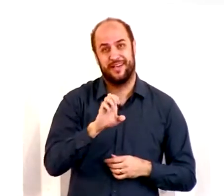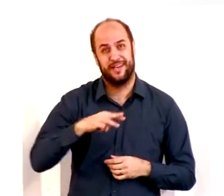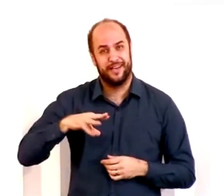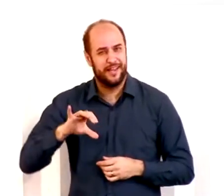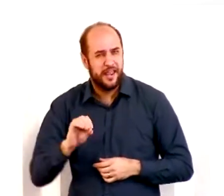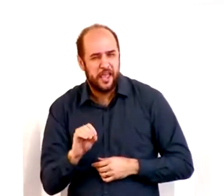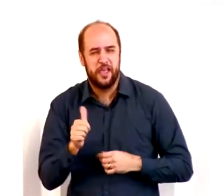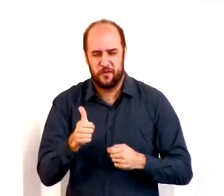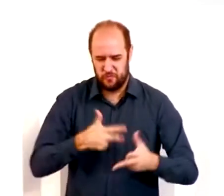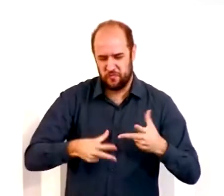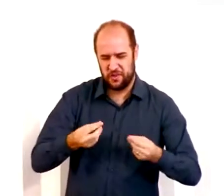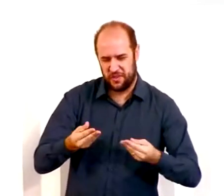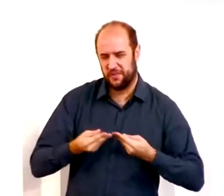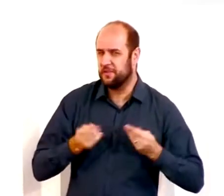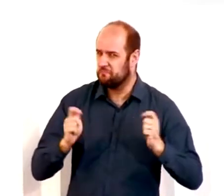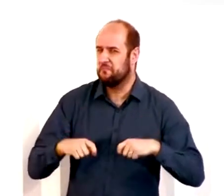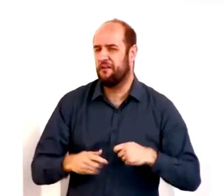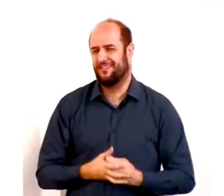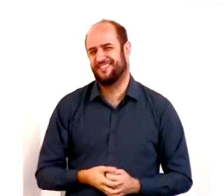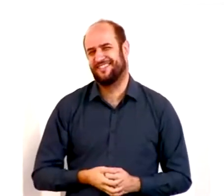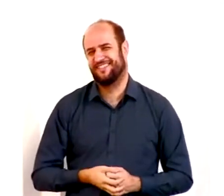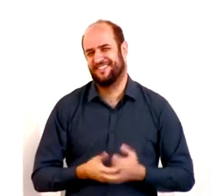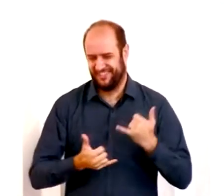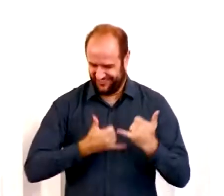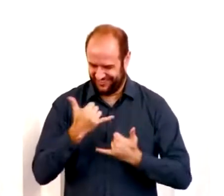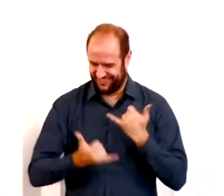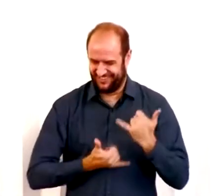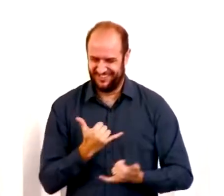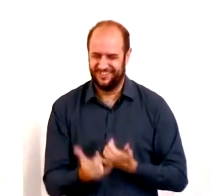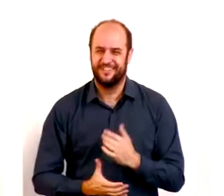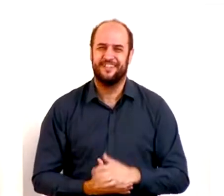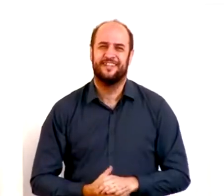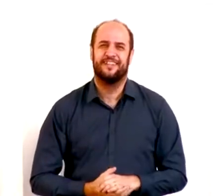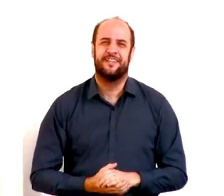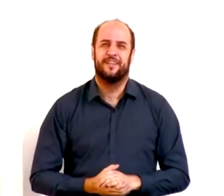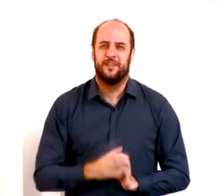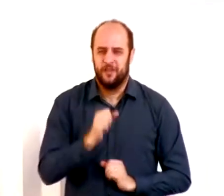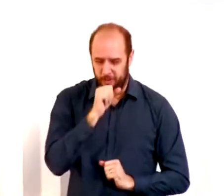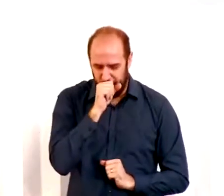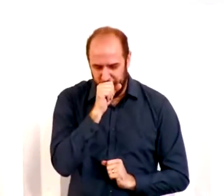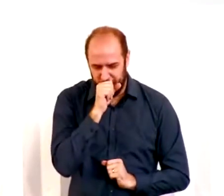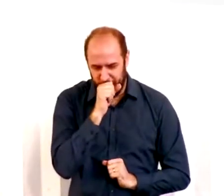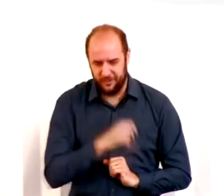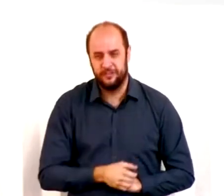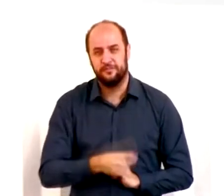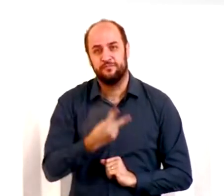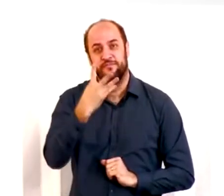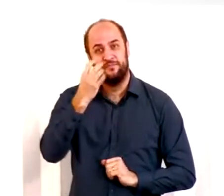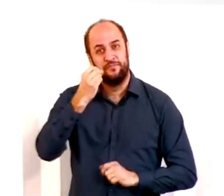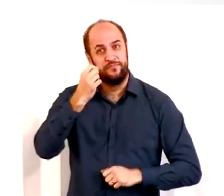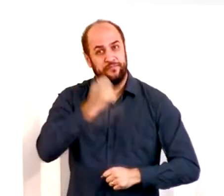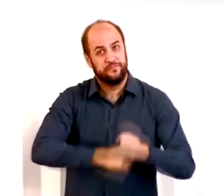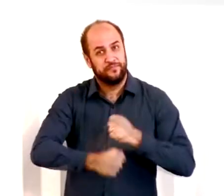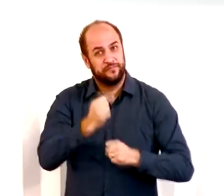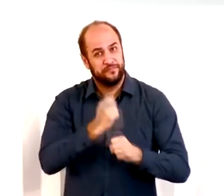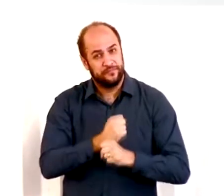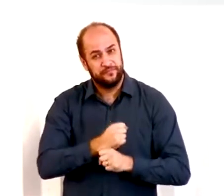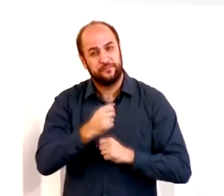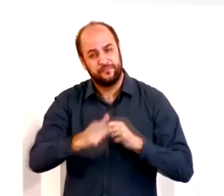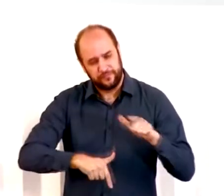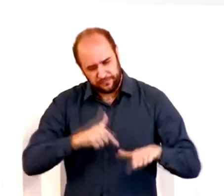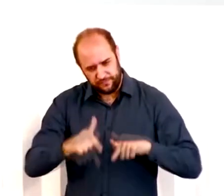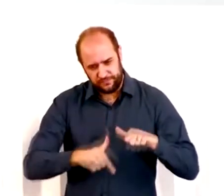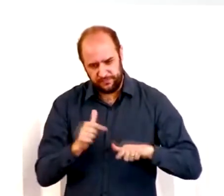coisa assim. Aí já vou viajando, né? Meus irmãos, nesses 20 anos de ministério, se tem alguma coisa que eu preciso dizer